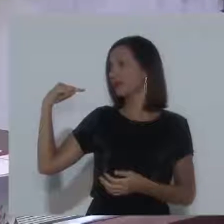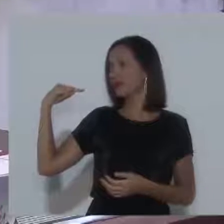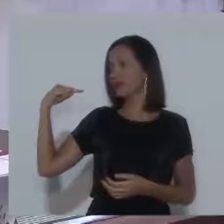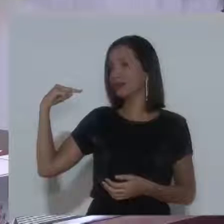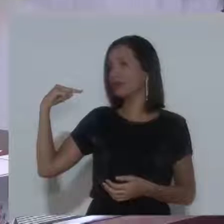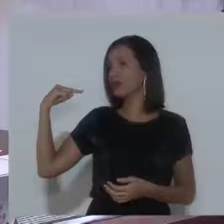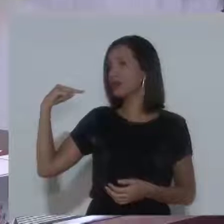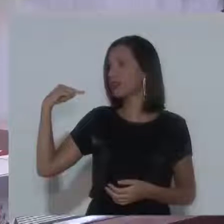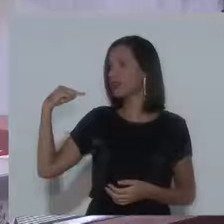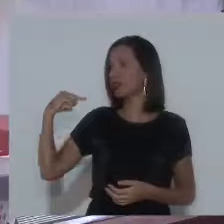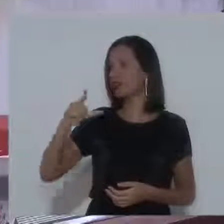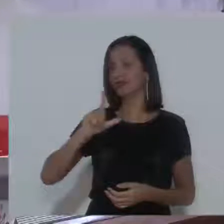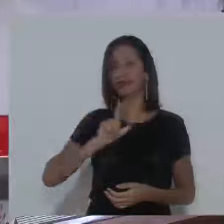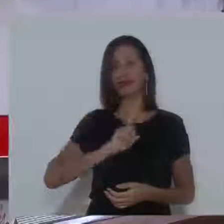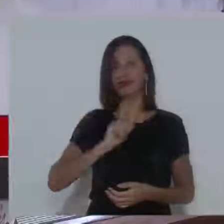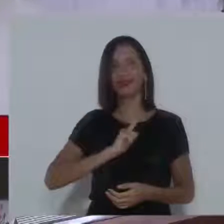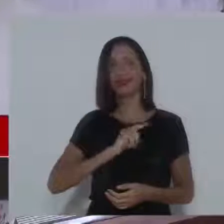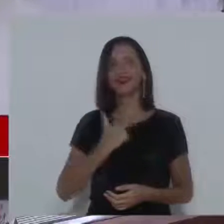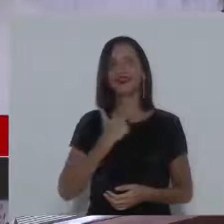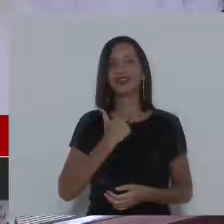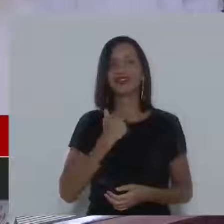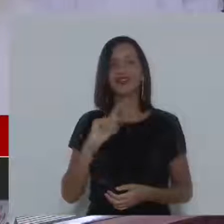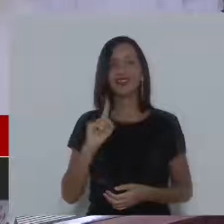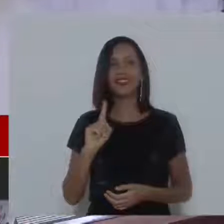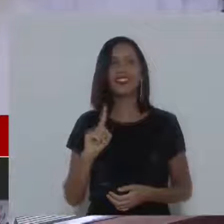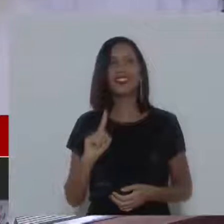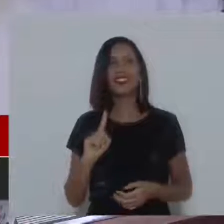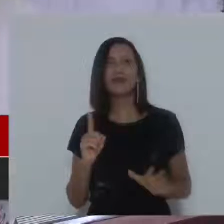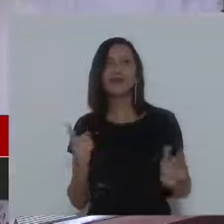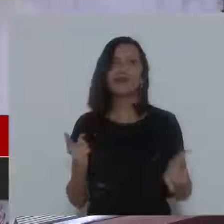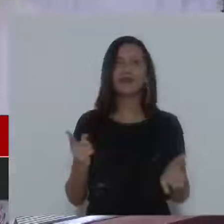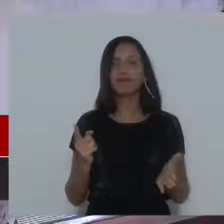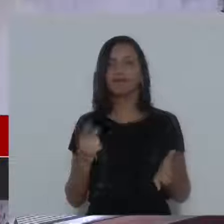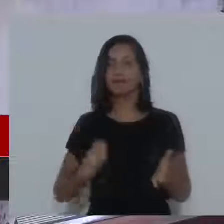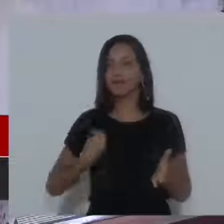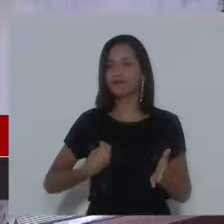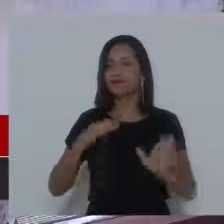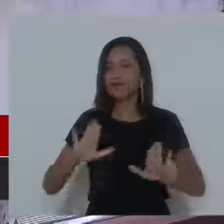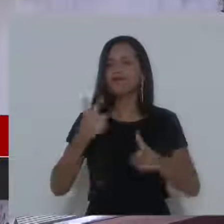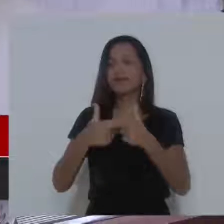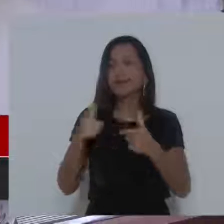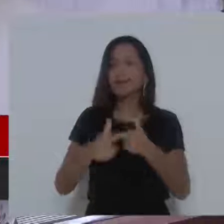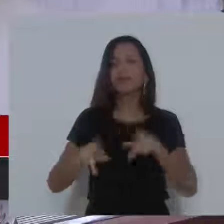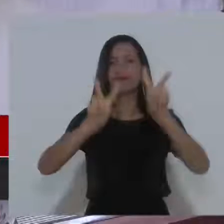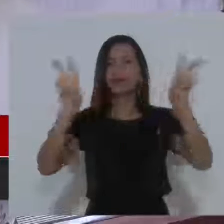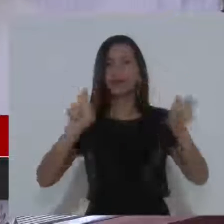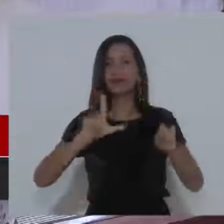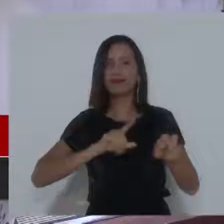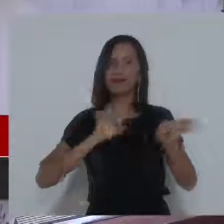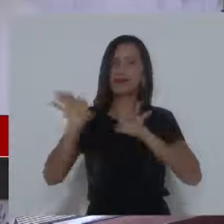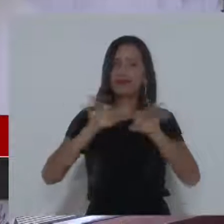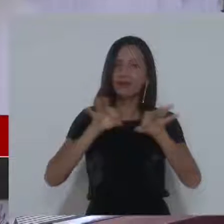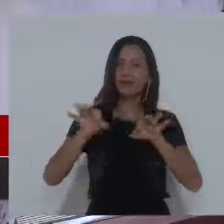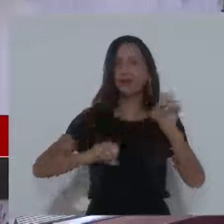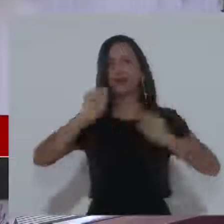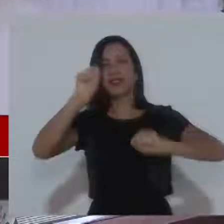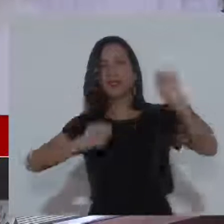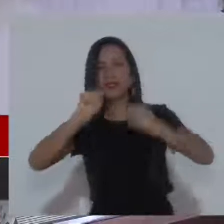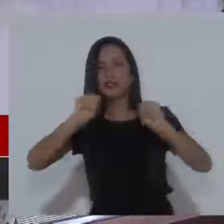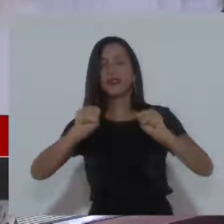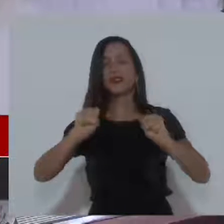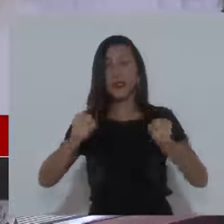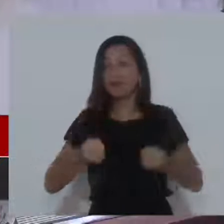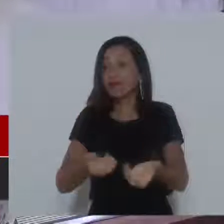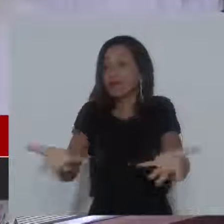também, não tão presente, mas um pouco nesse governo também, projetos de empresas, inclusive,